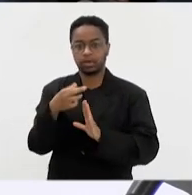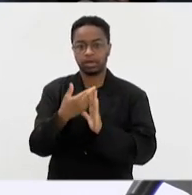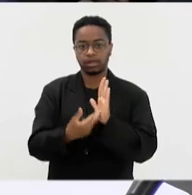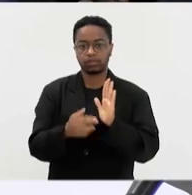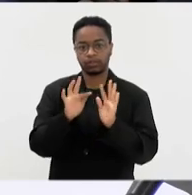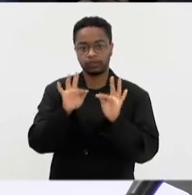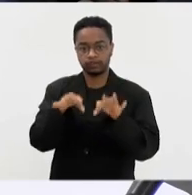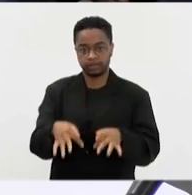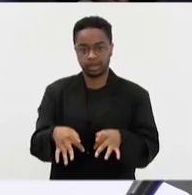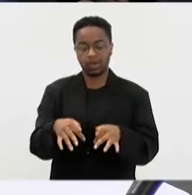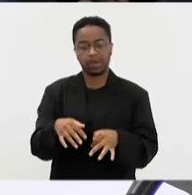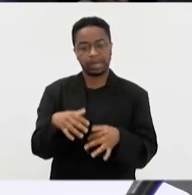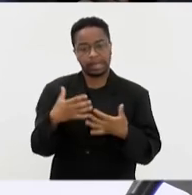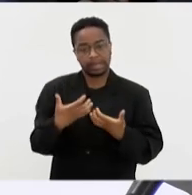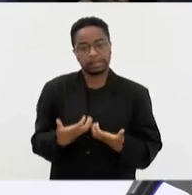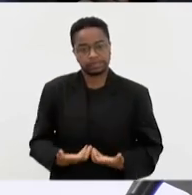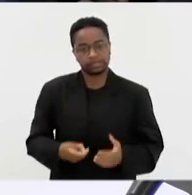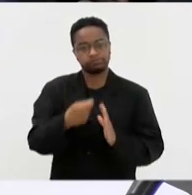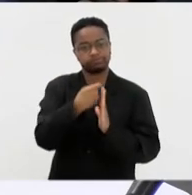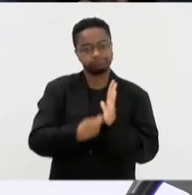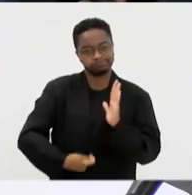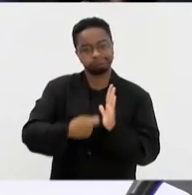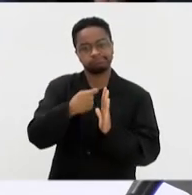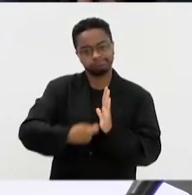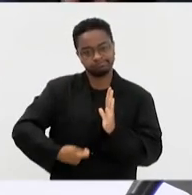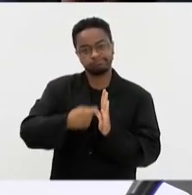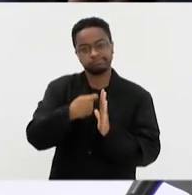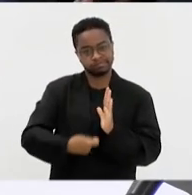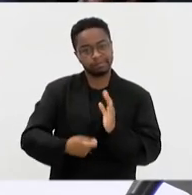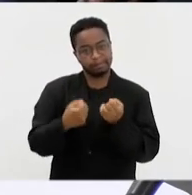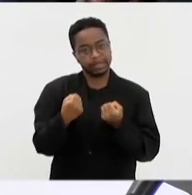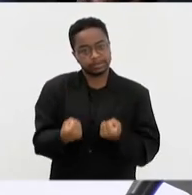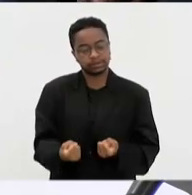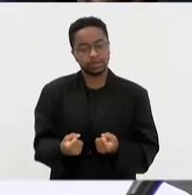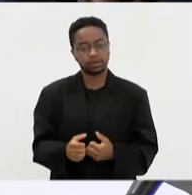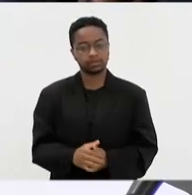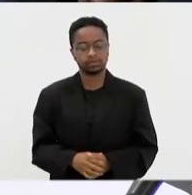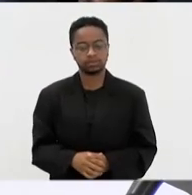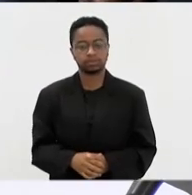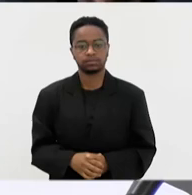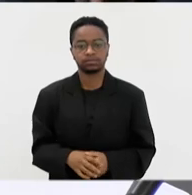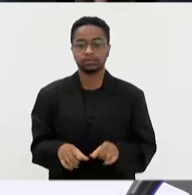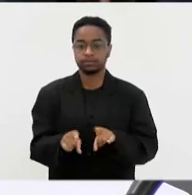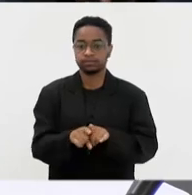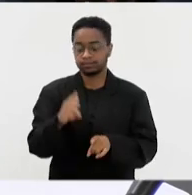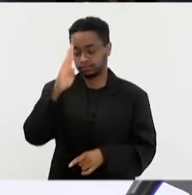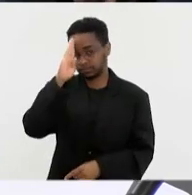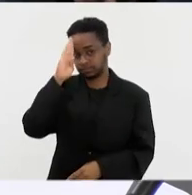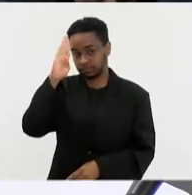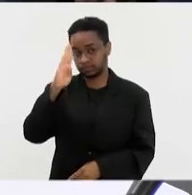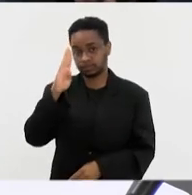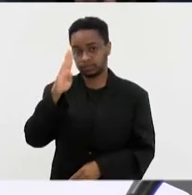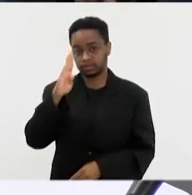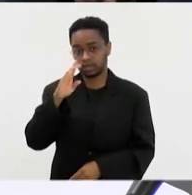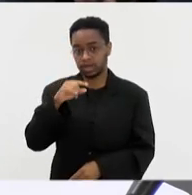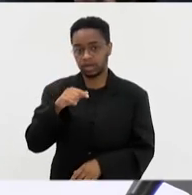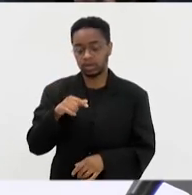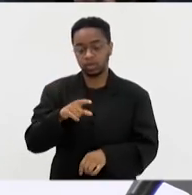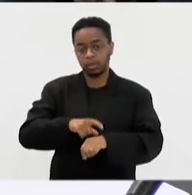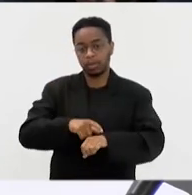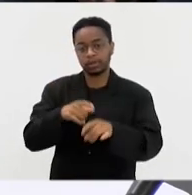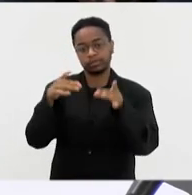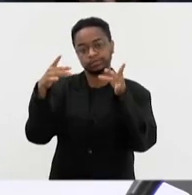relatório exaustivo, porque né, bastante denso, principalmente na sua parte descritiva.